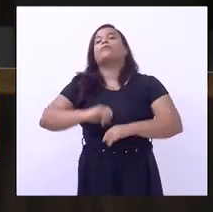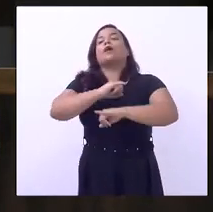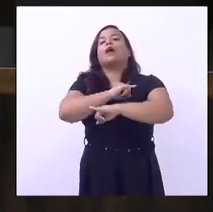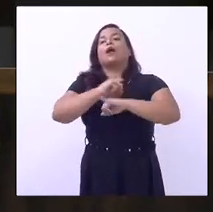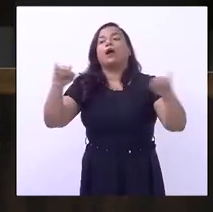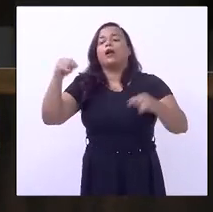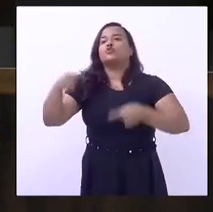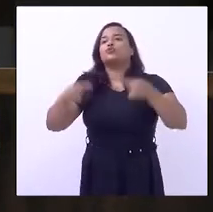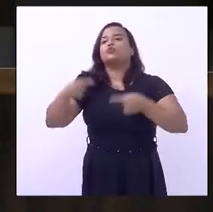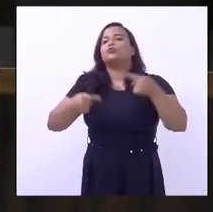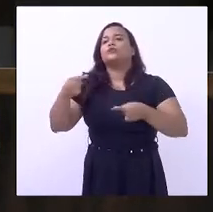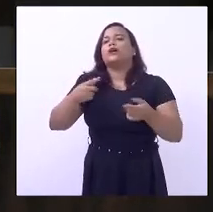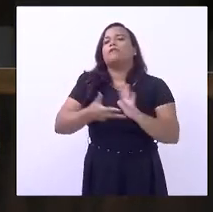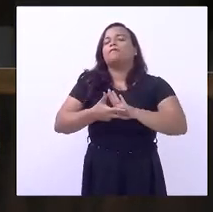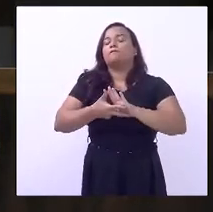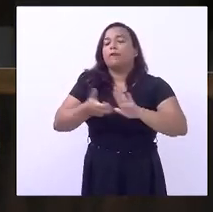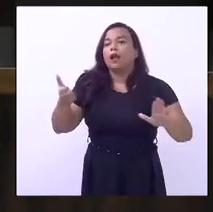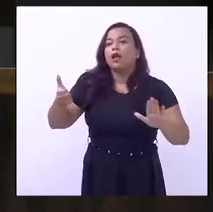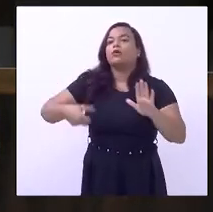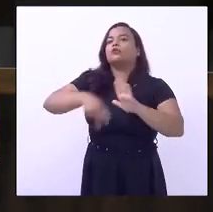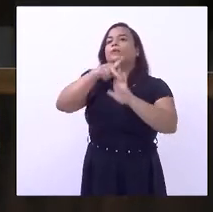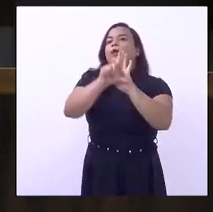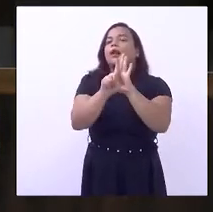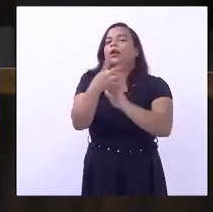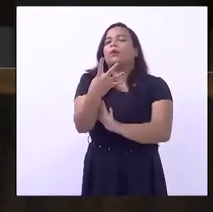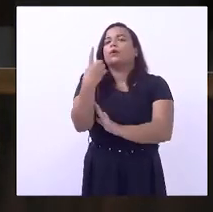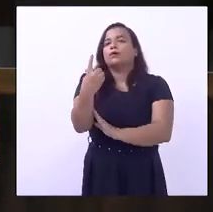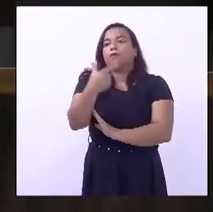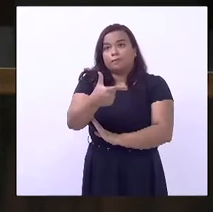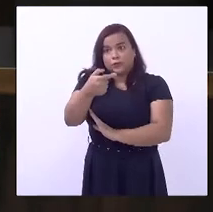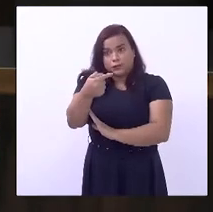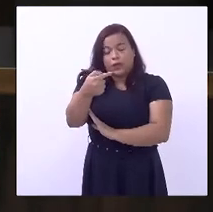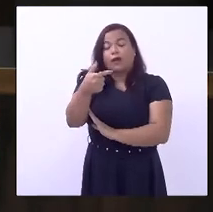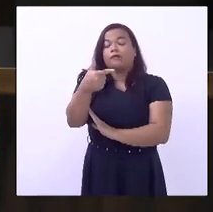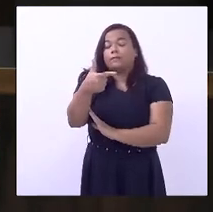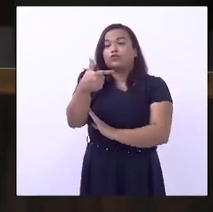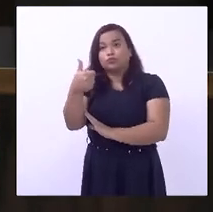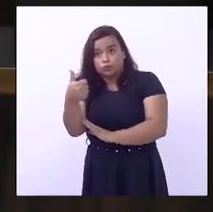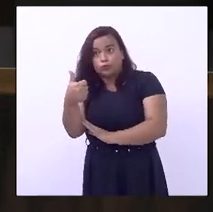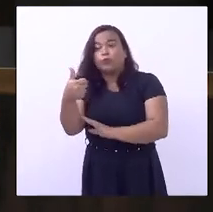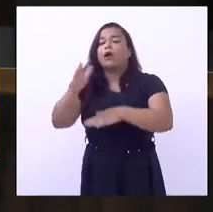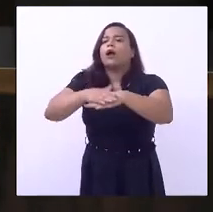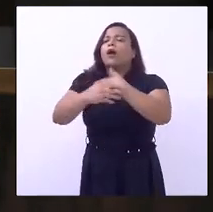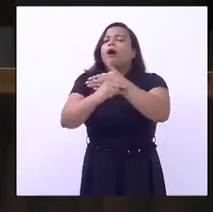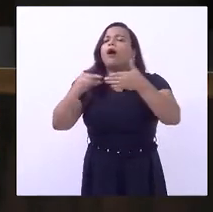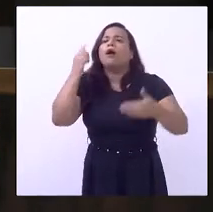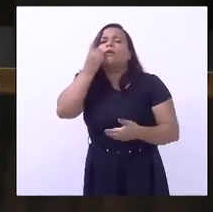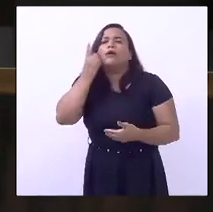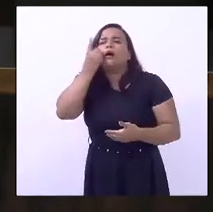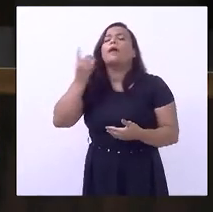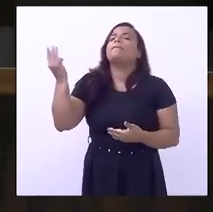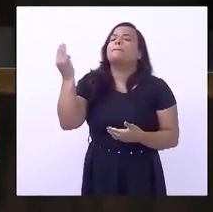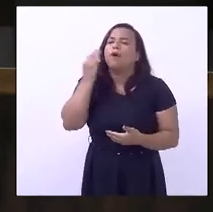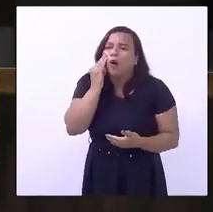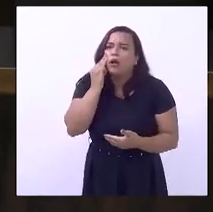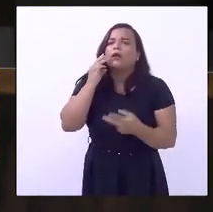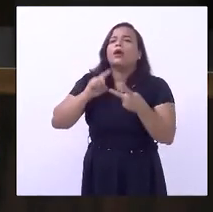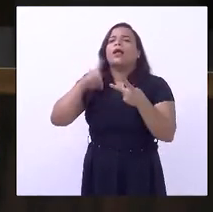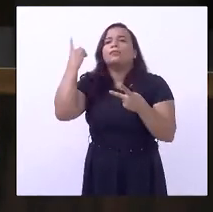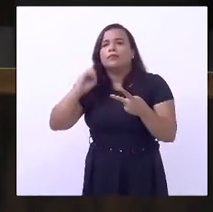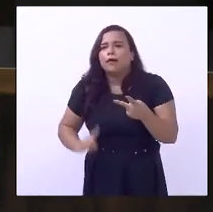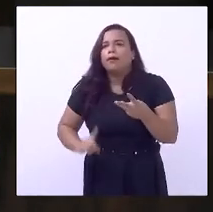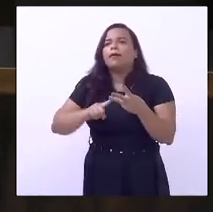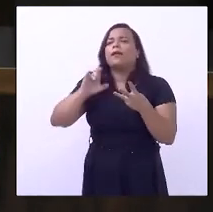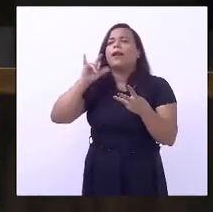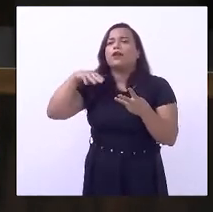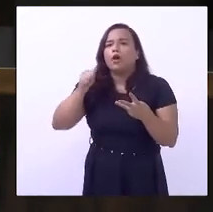Anuncio em discussão única, veto total oposto ao projeto de lei 4127-21, de autoria dos deputados Mônica Francisco, Dani Monteiro,